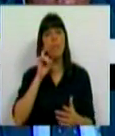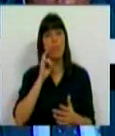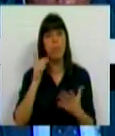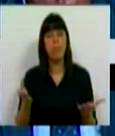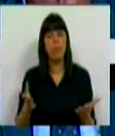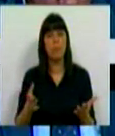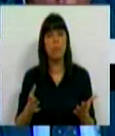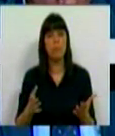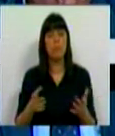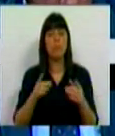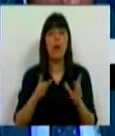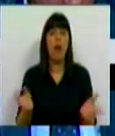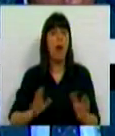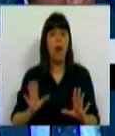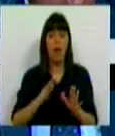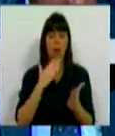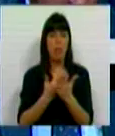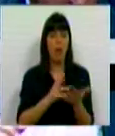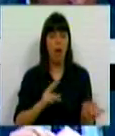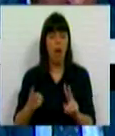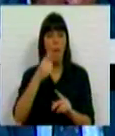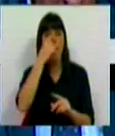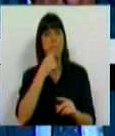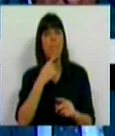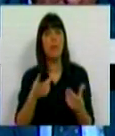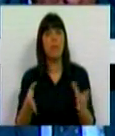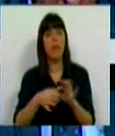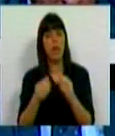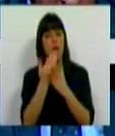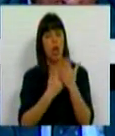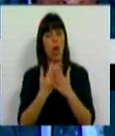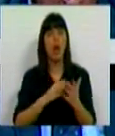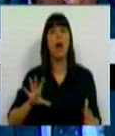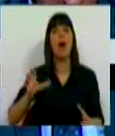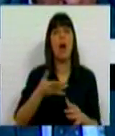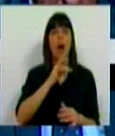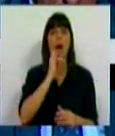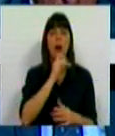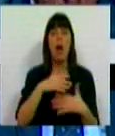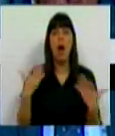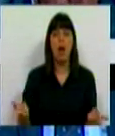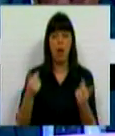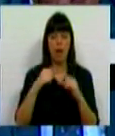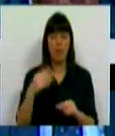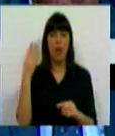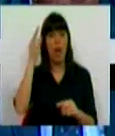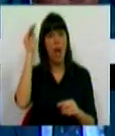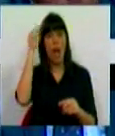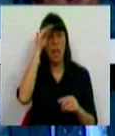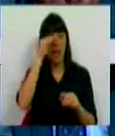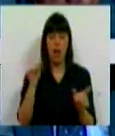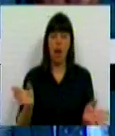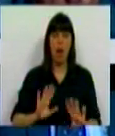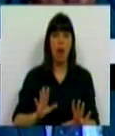salvaguardar. Que não deve conduzir a uma alteração do perfil económico da região do Algarve e da costa alentejana, não